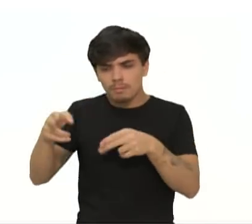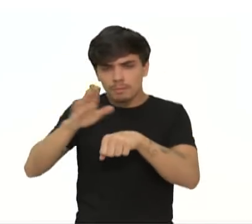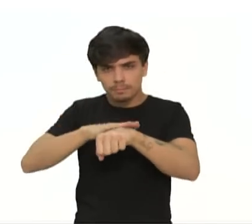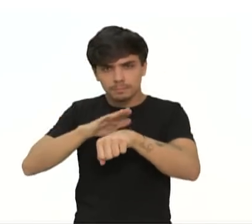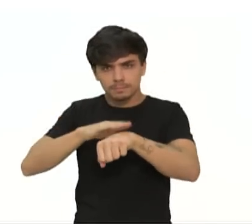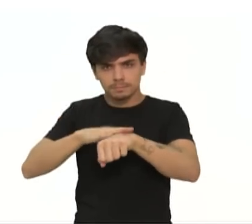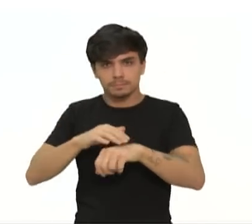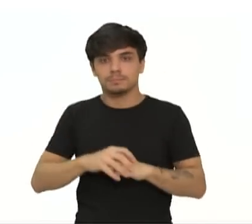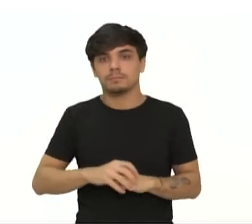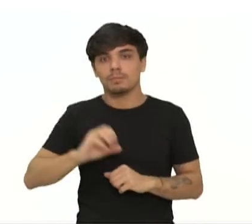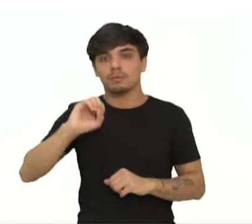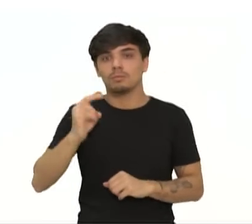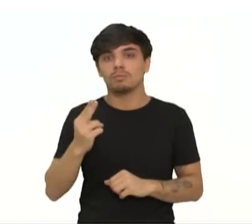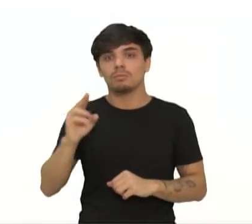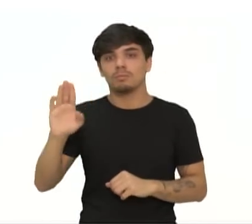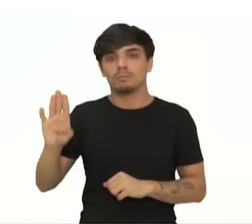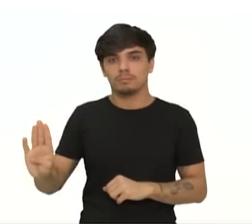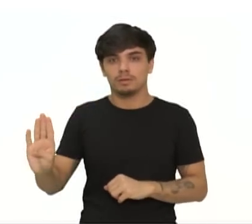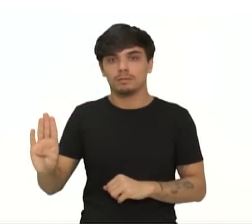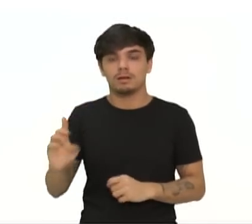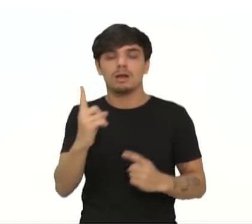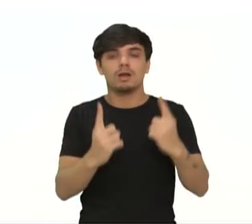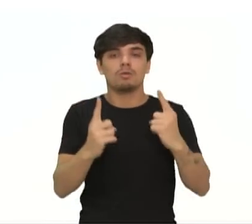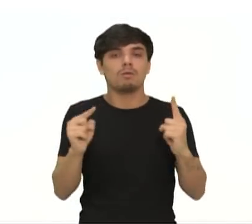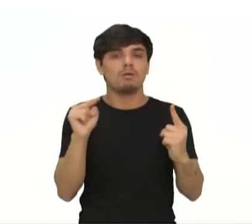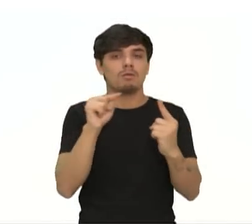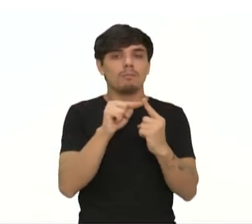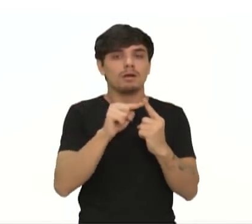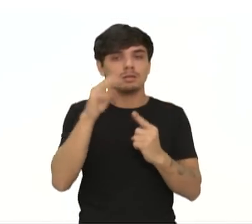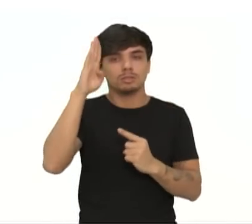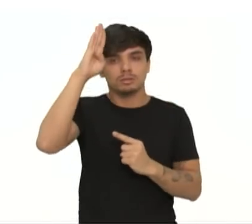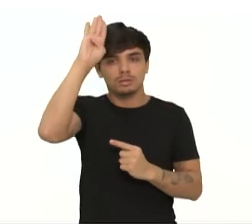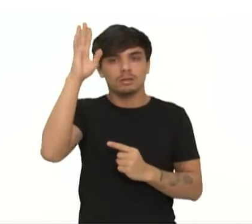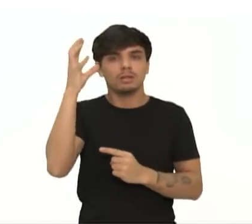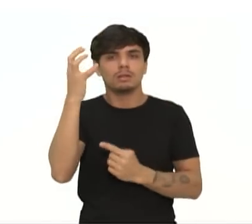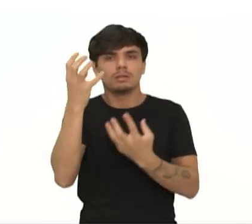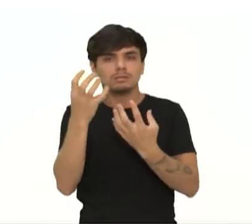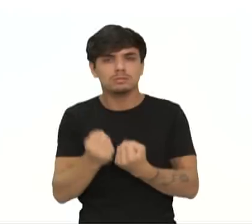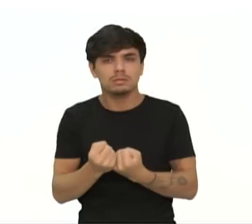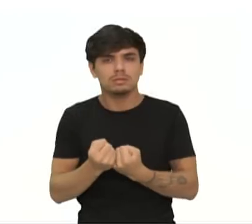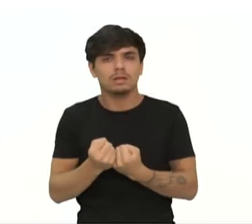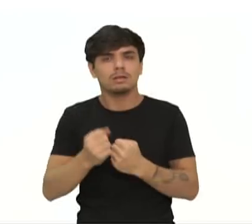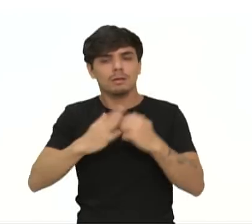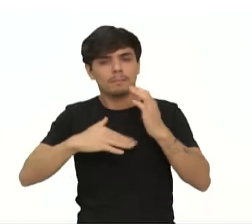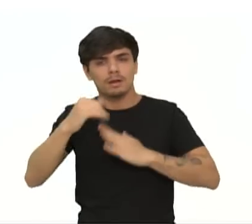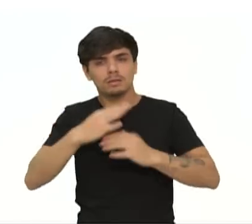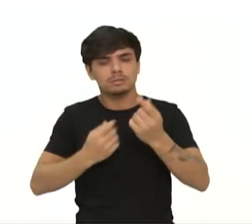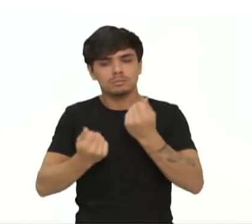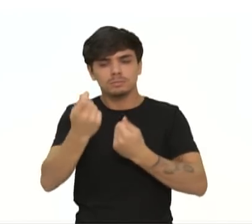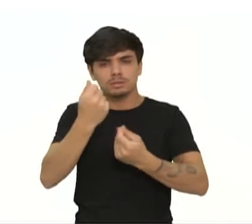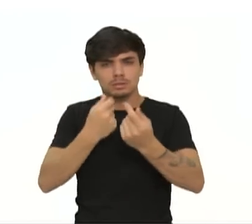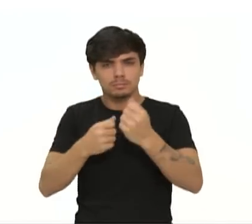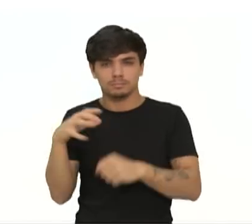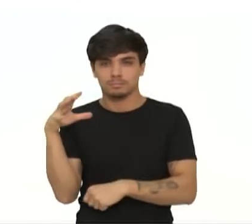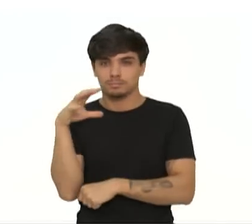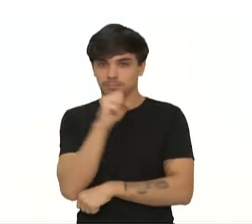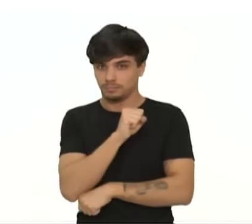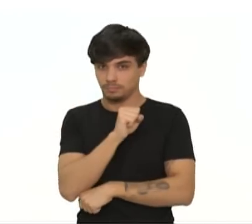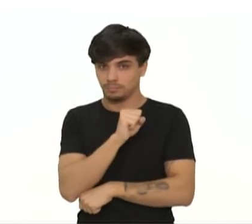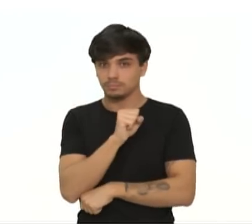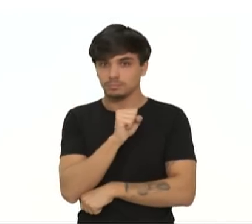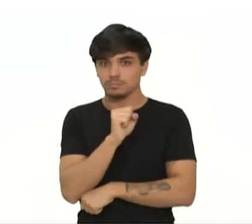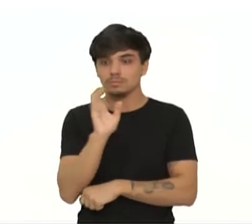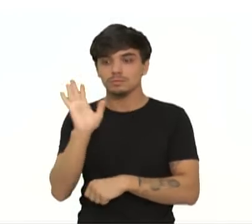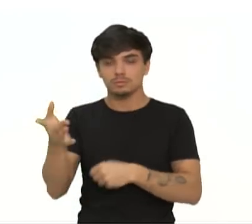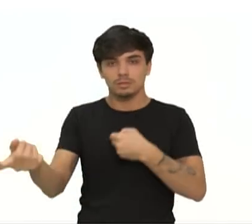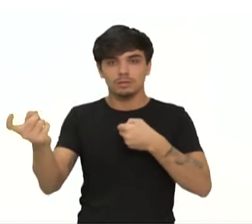tempo? Qual era o objetivo principal da adoção das práticas mercantilistas? Rapidinho a professora